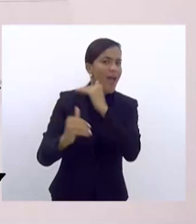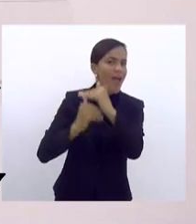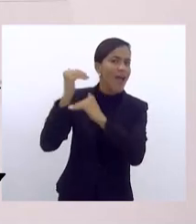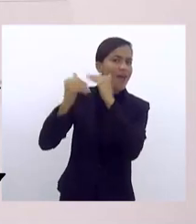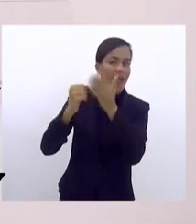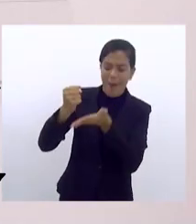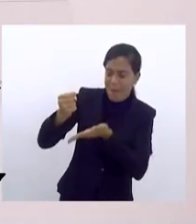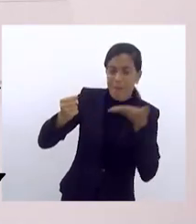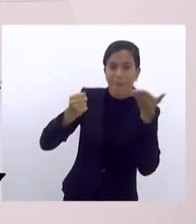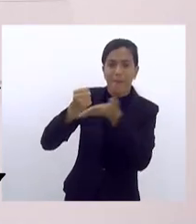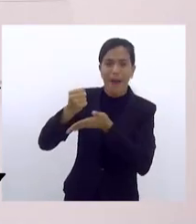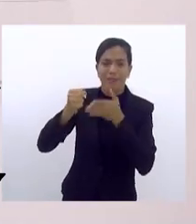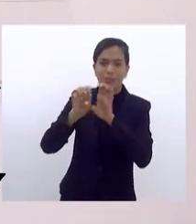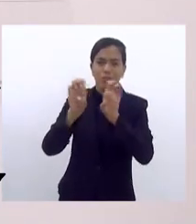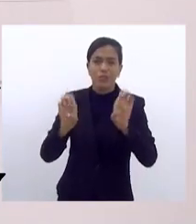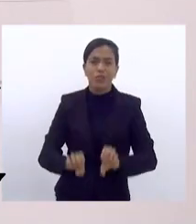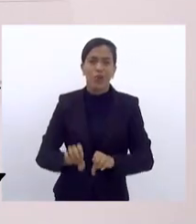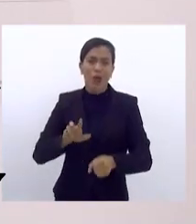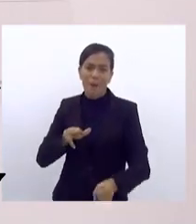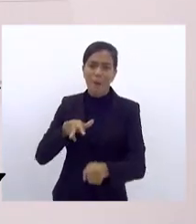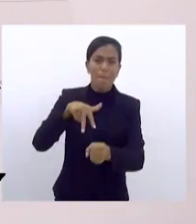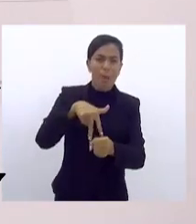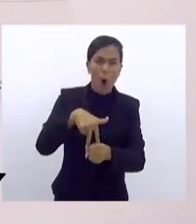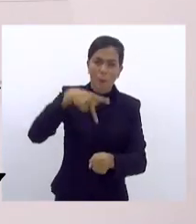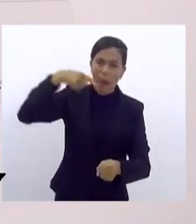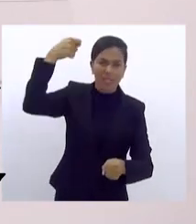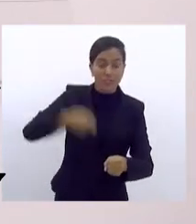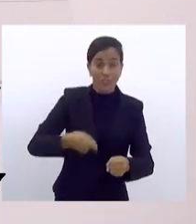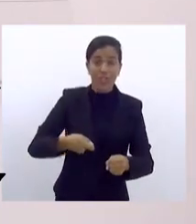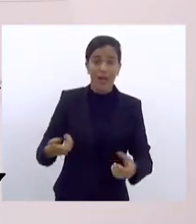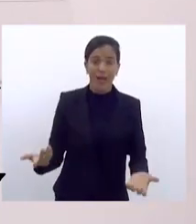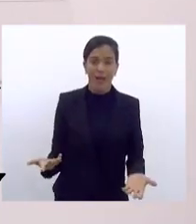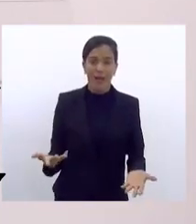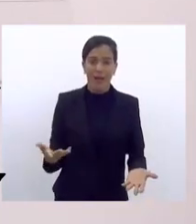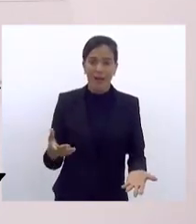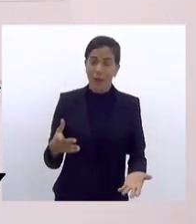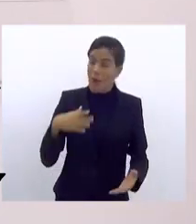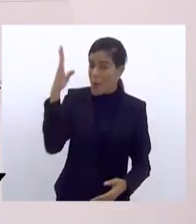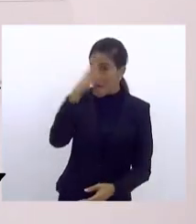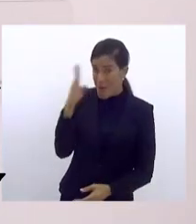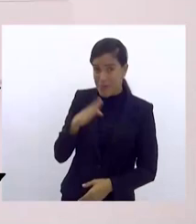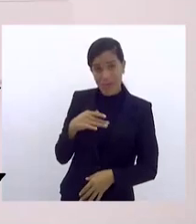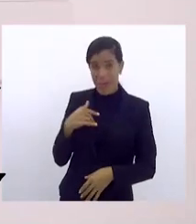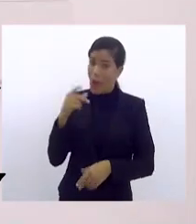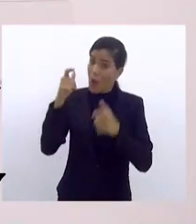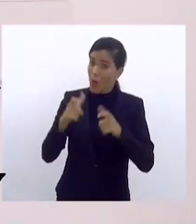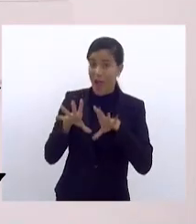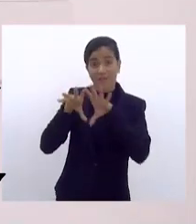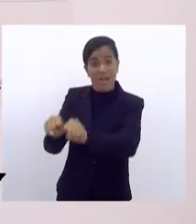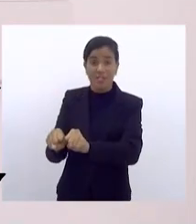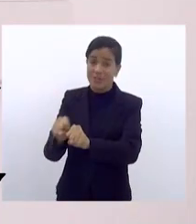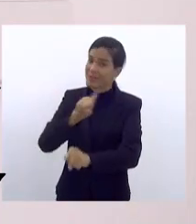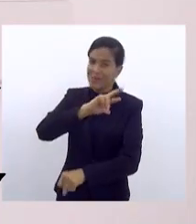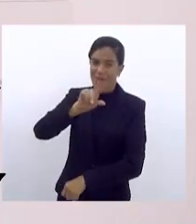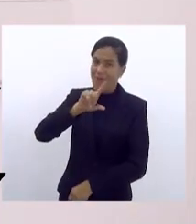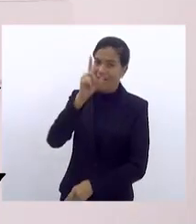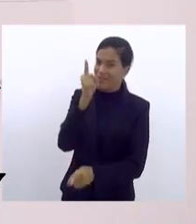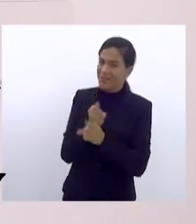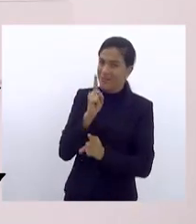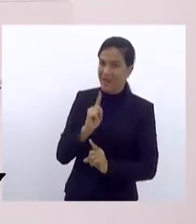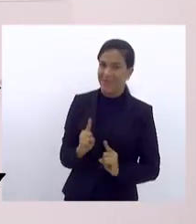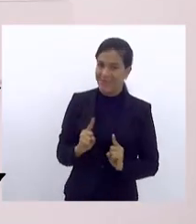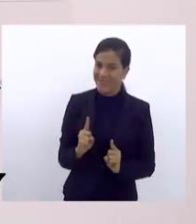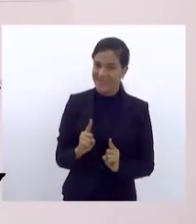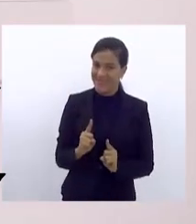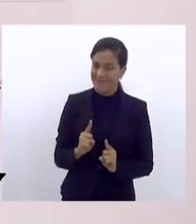base de estruturas misóginas o Brasil é um lugar invadido não descoberto então